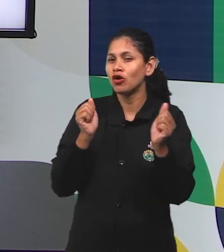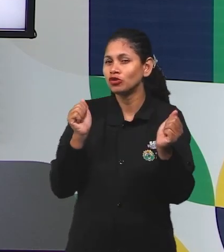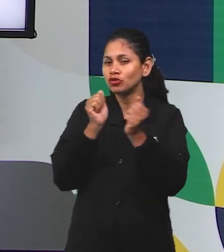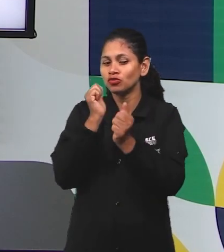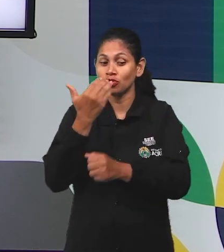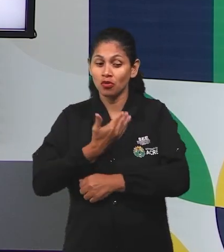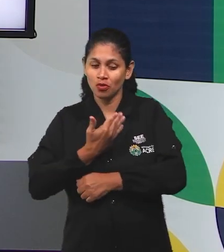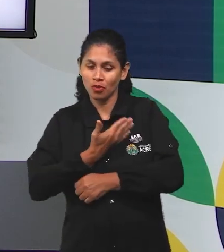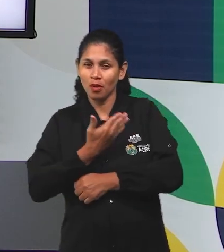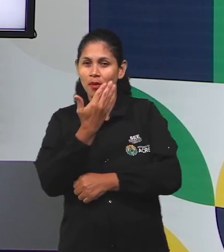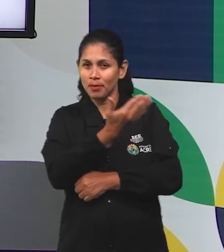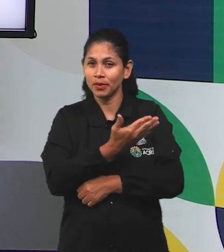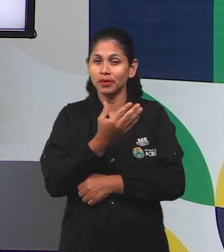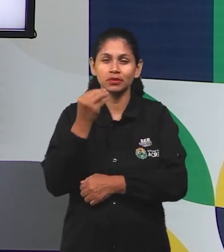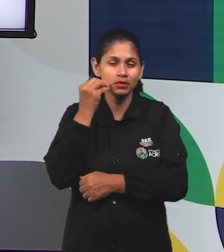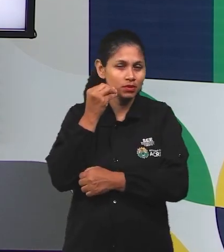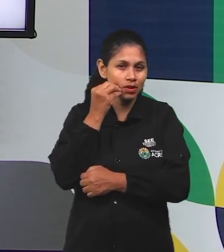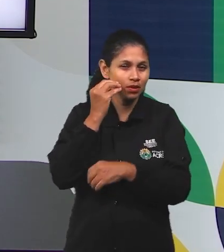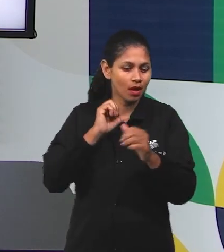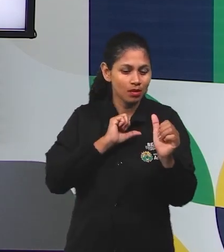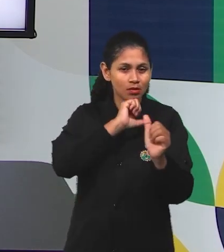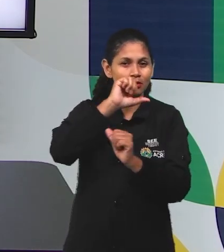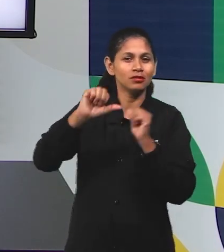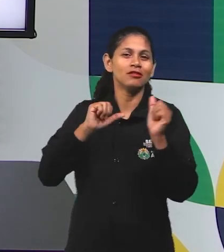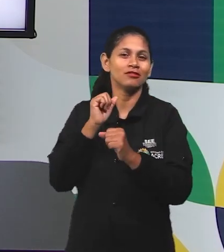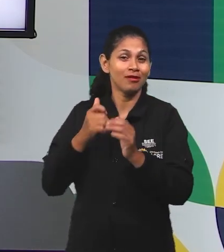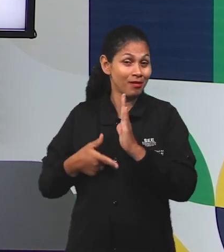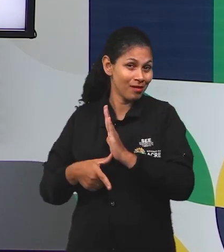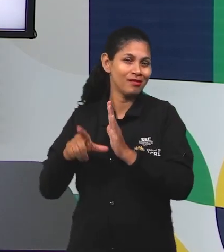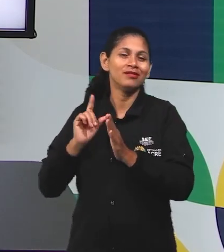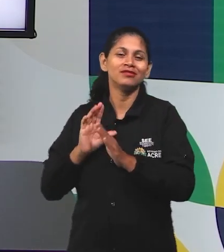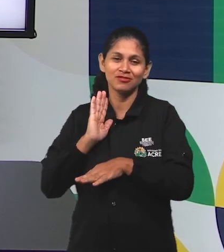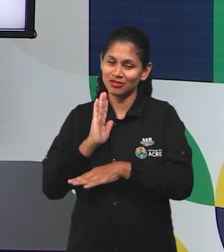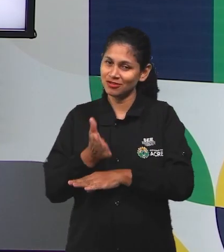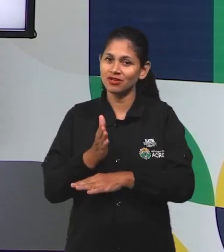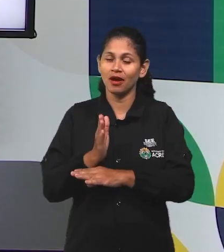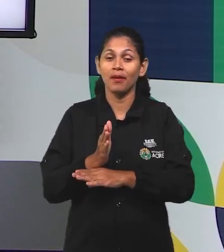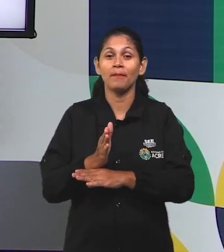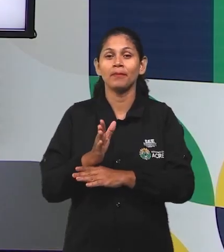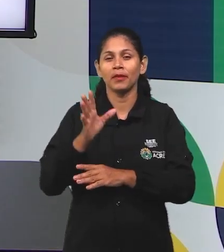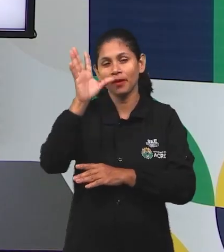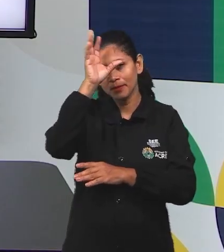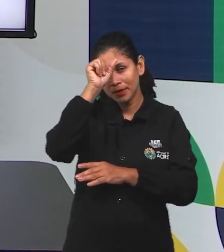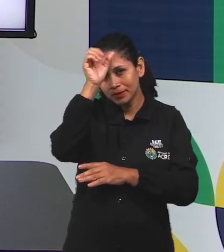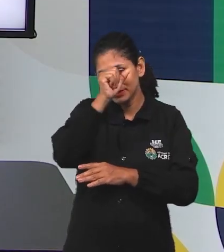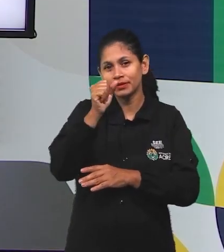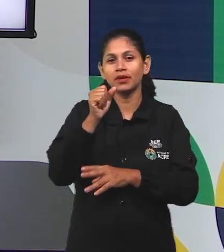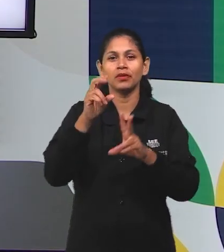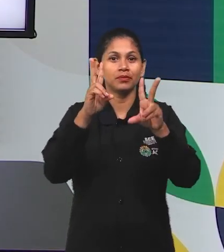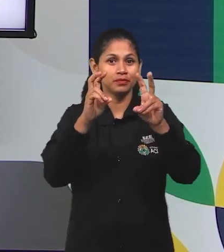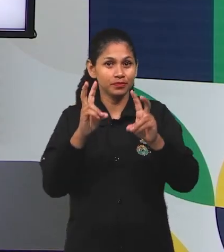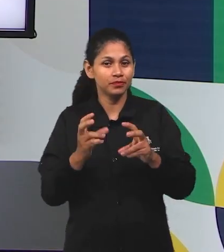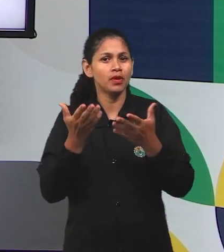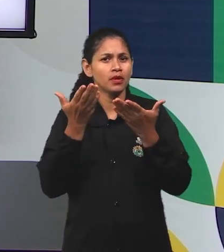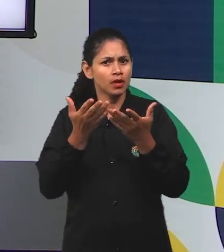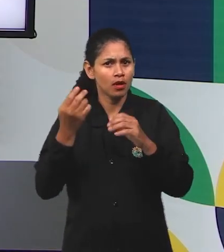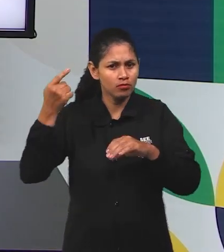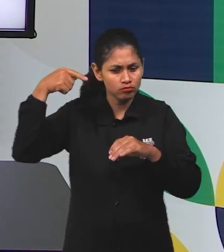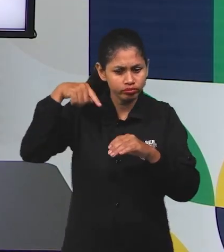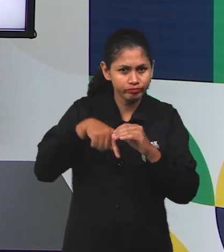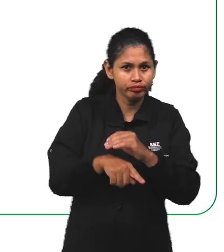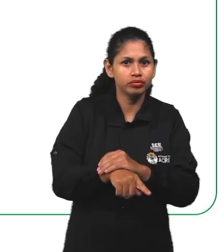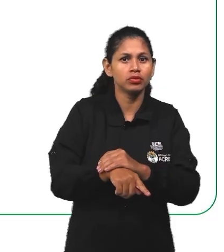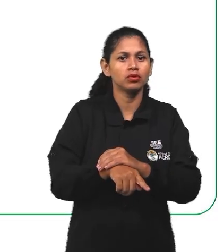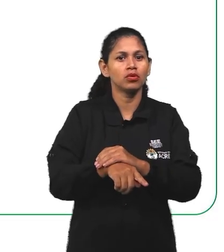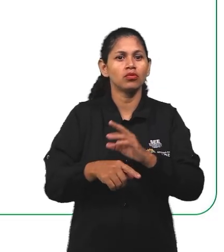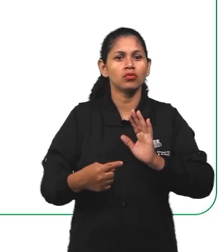essa transformação. Mostre que você aprendeu a respeito desse assunto, tá certo? E se você quiser se aprofundar, eu quero